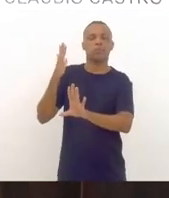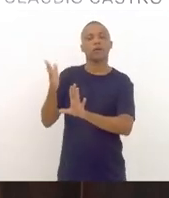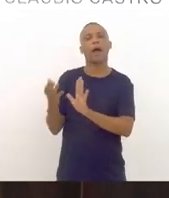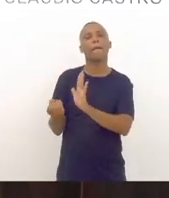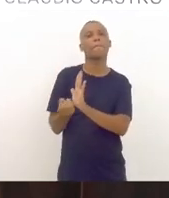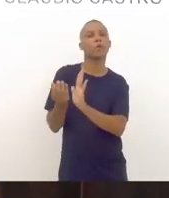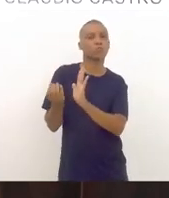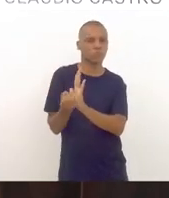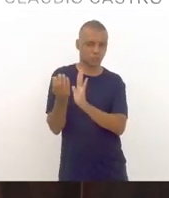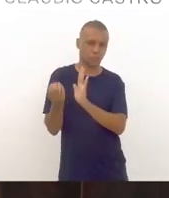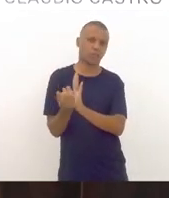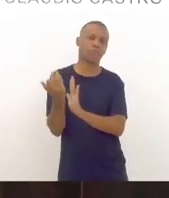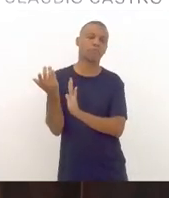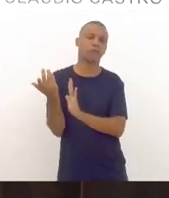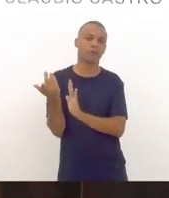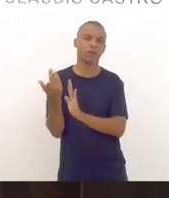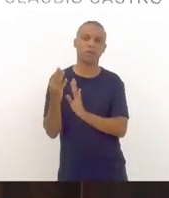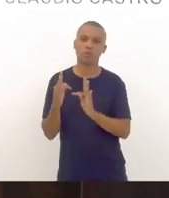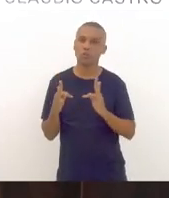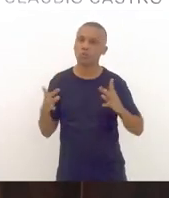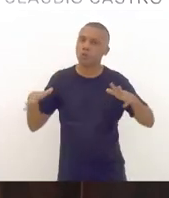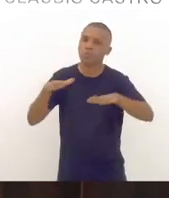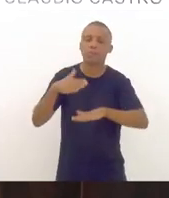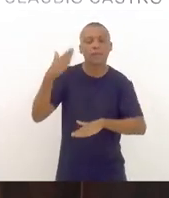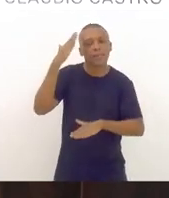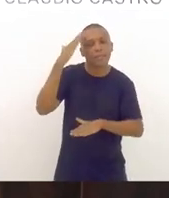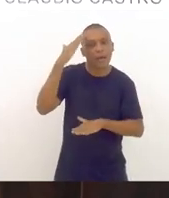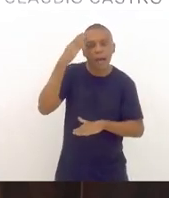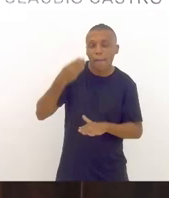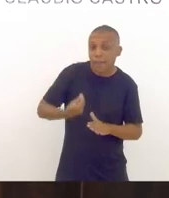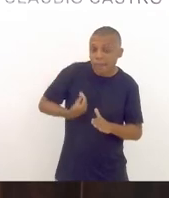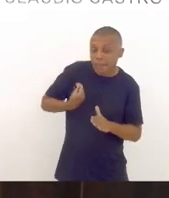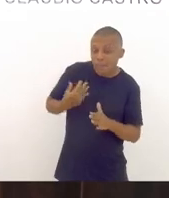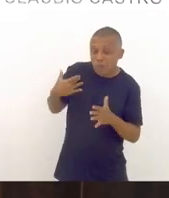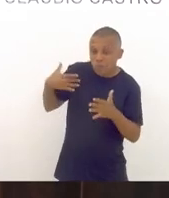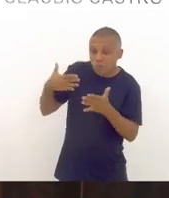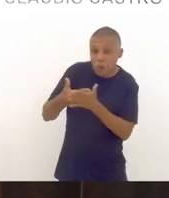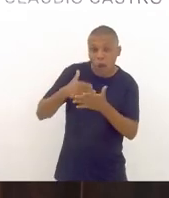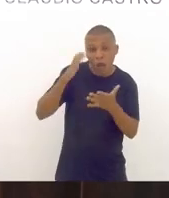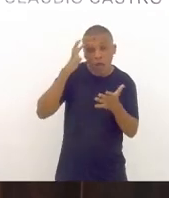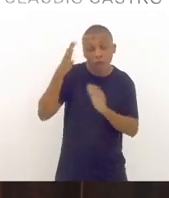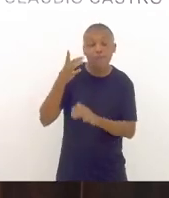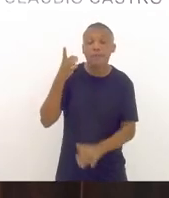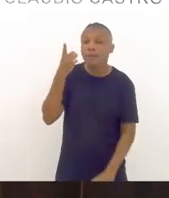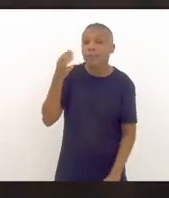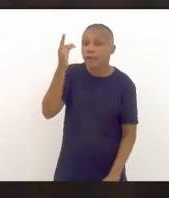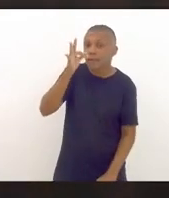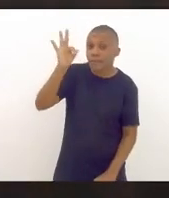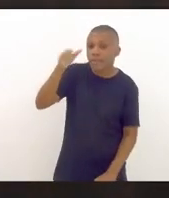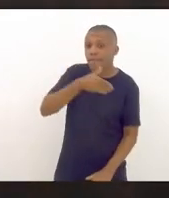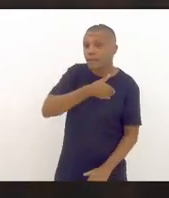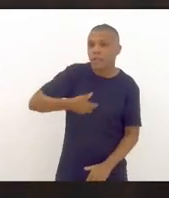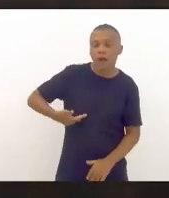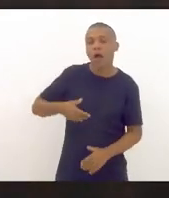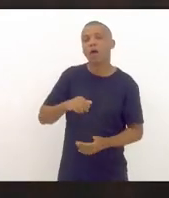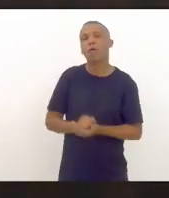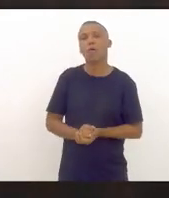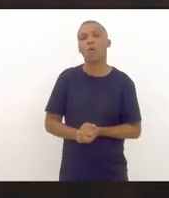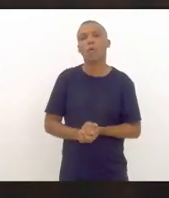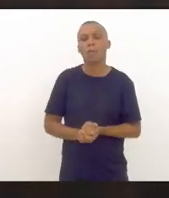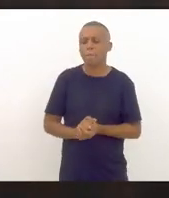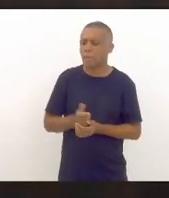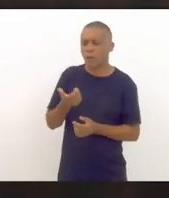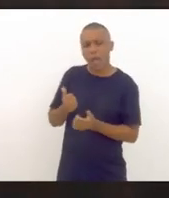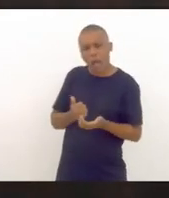produtiva, todo mundo sabe, conhece da vida, resolveu ser deputado federal, meteu a mão,